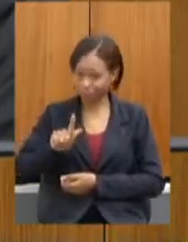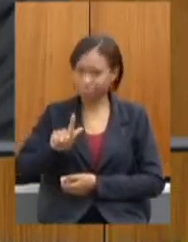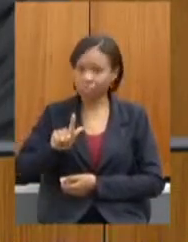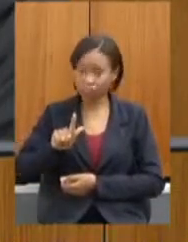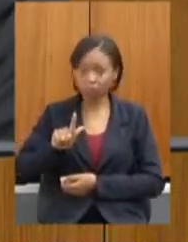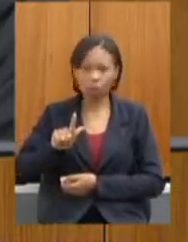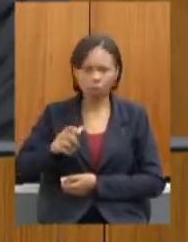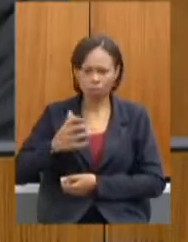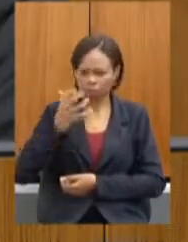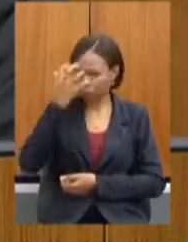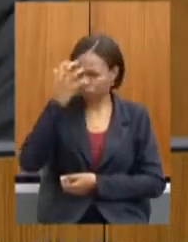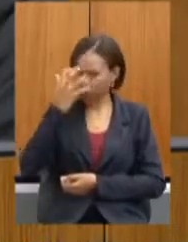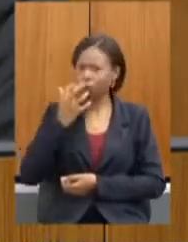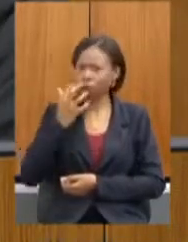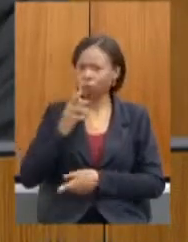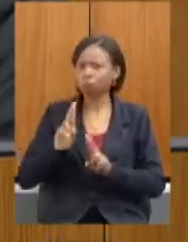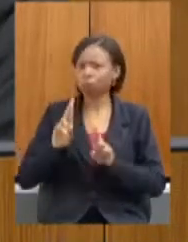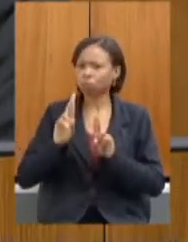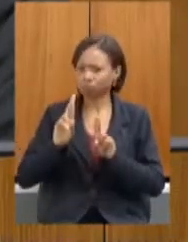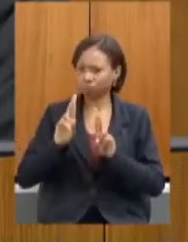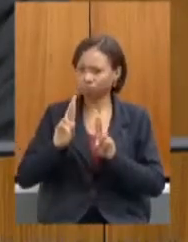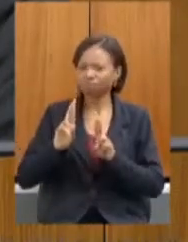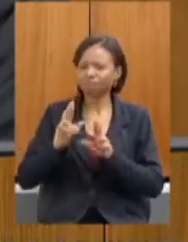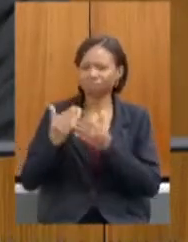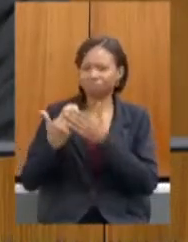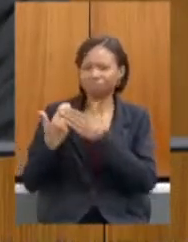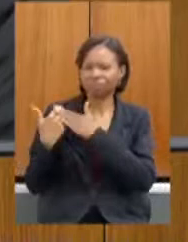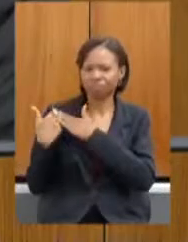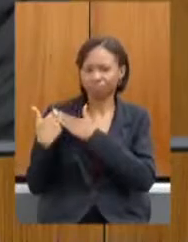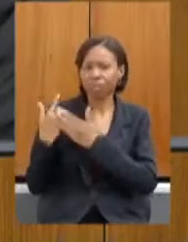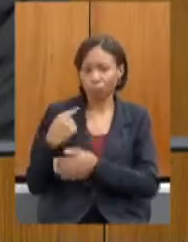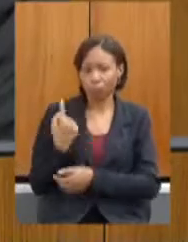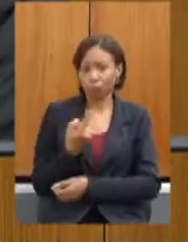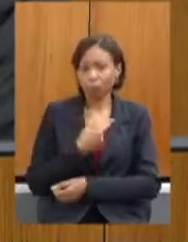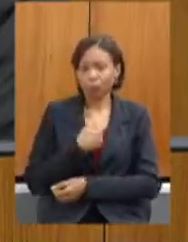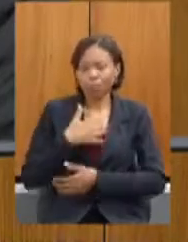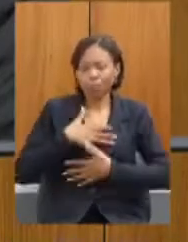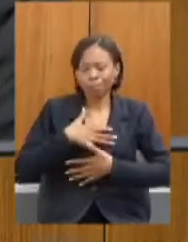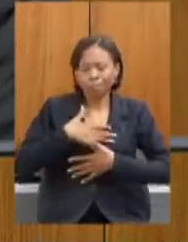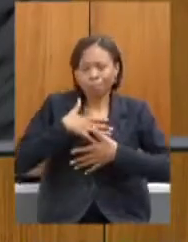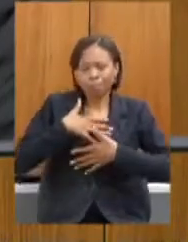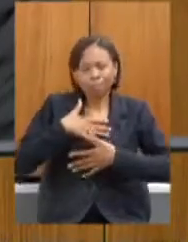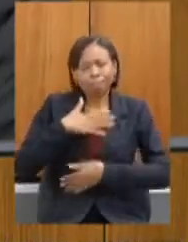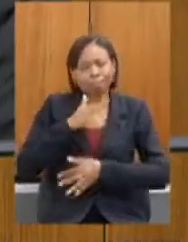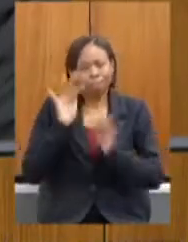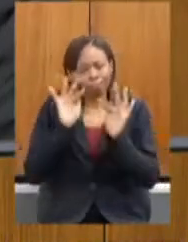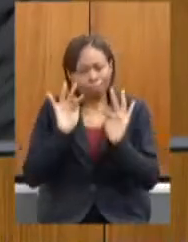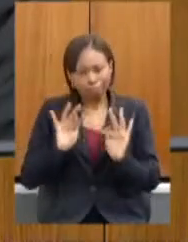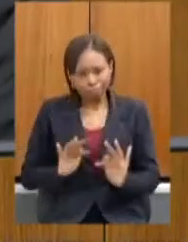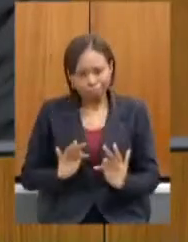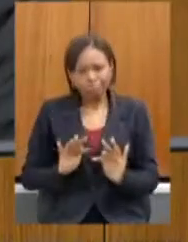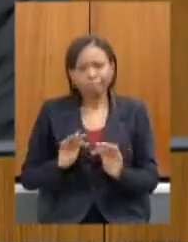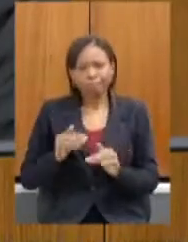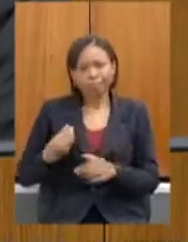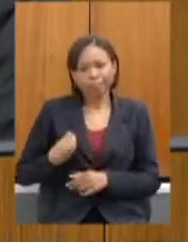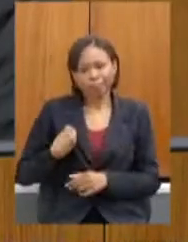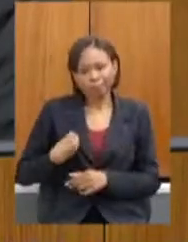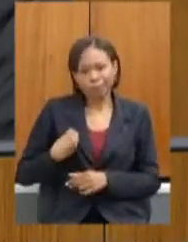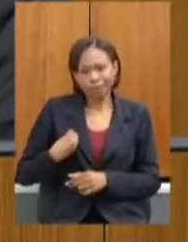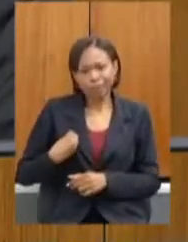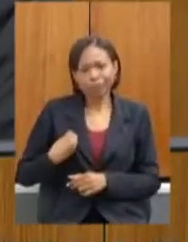acende uma forma multissérie muito responsável e isso nos traz muita satisfação de estarmos participando